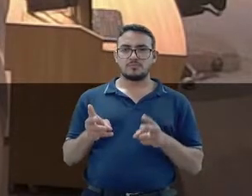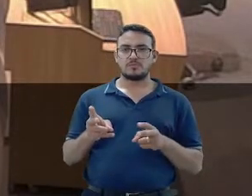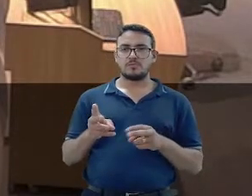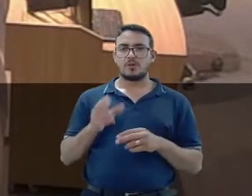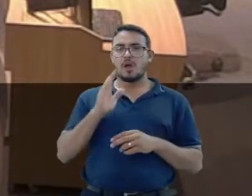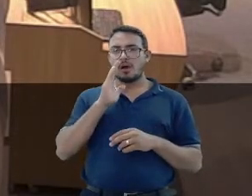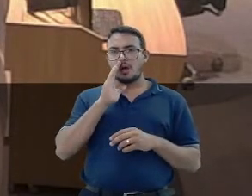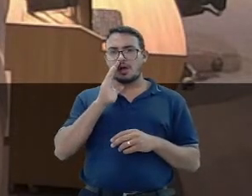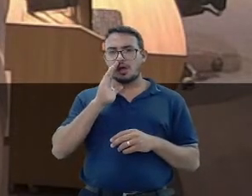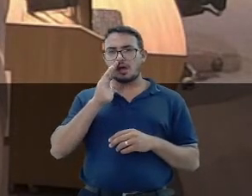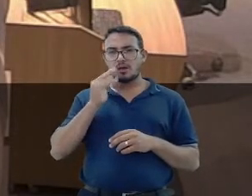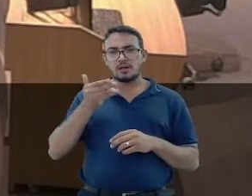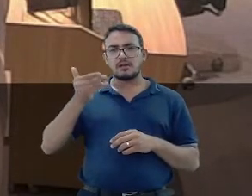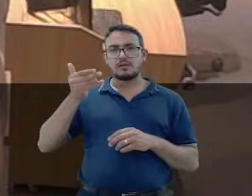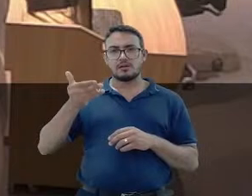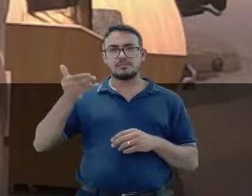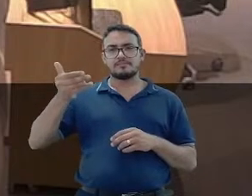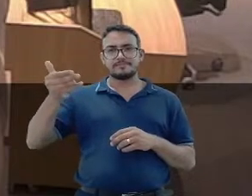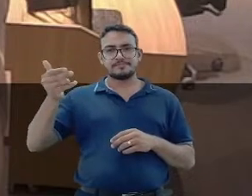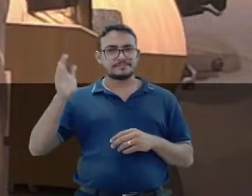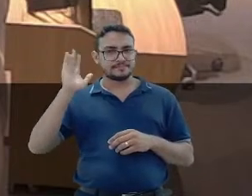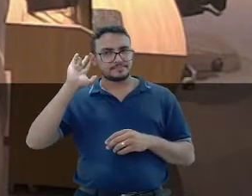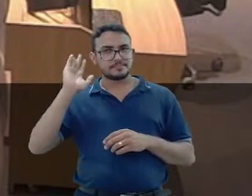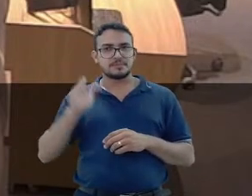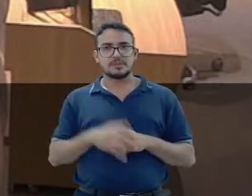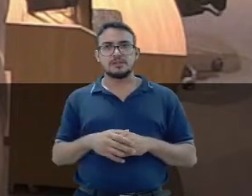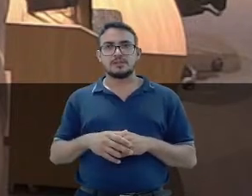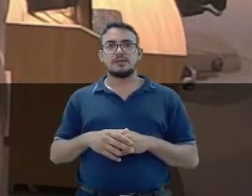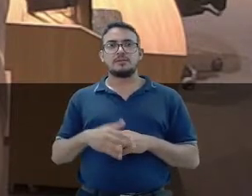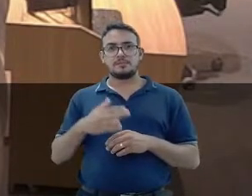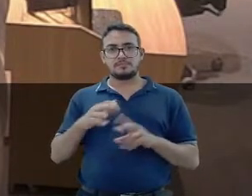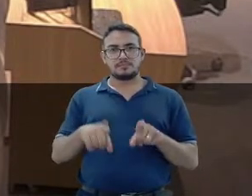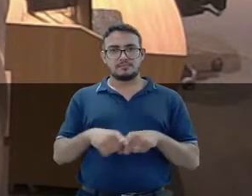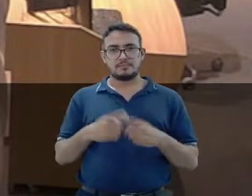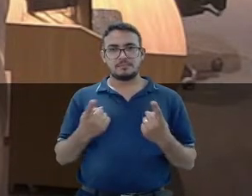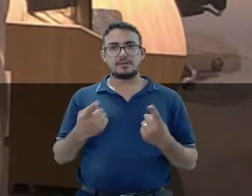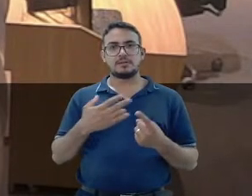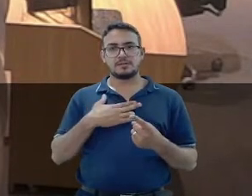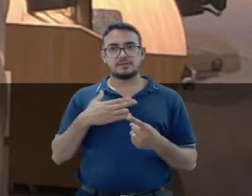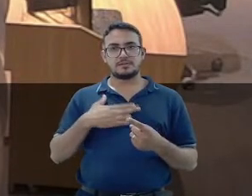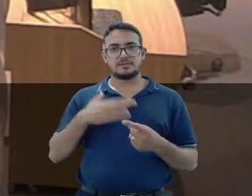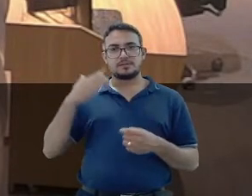muito presente aqui na sua transmissão. Eu entendi que a senhora